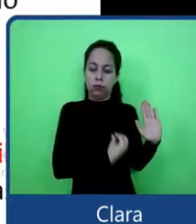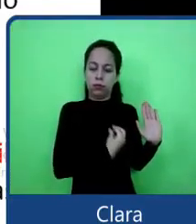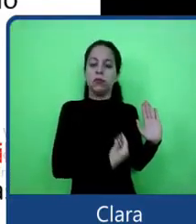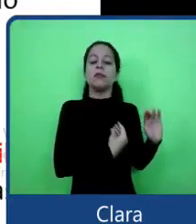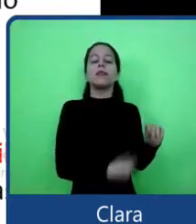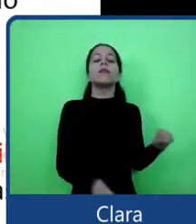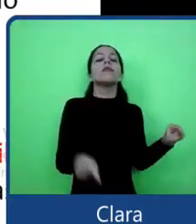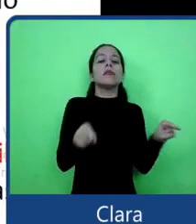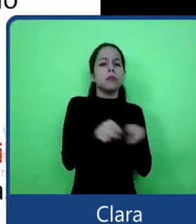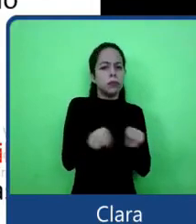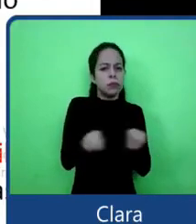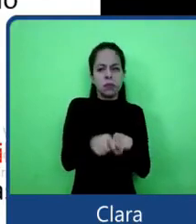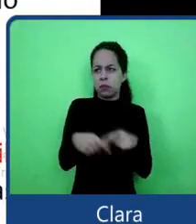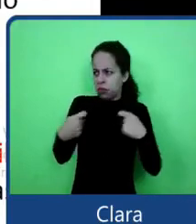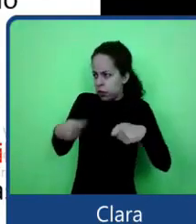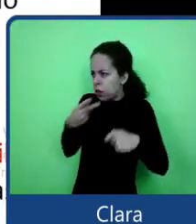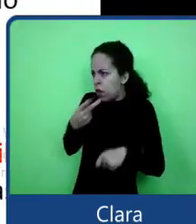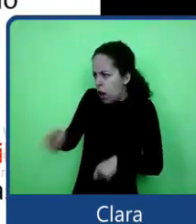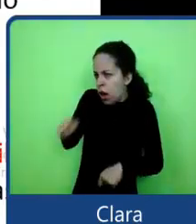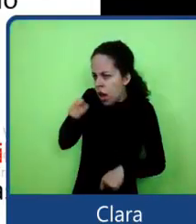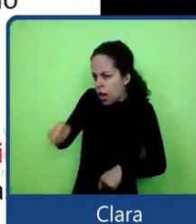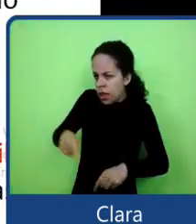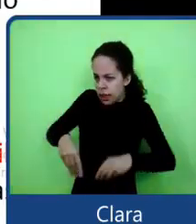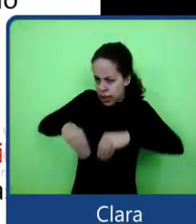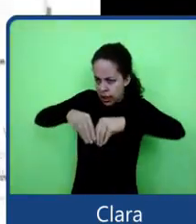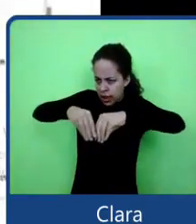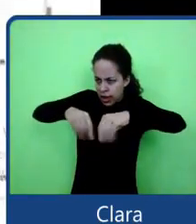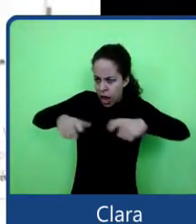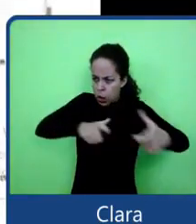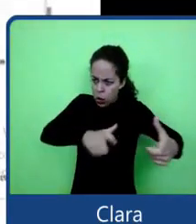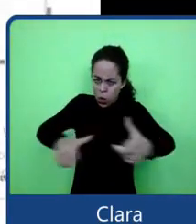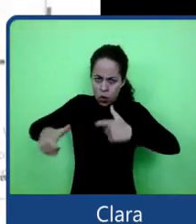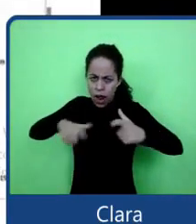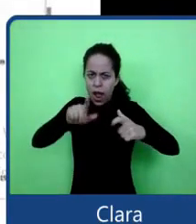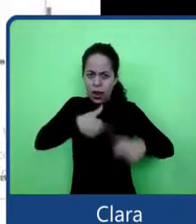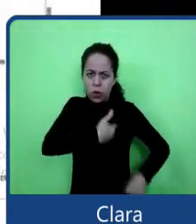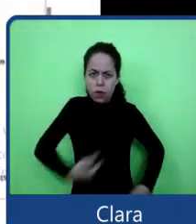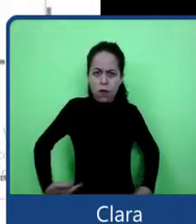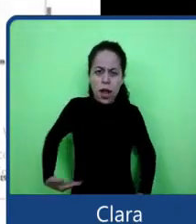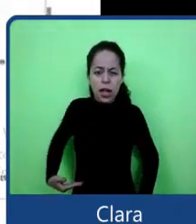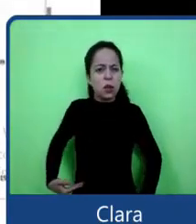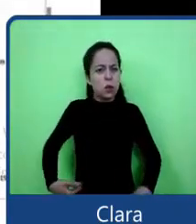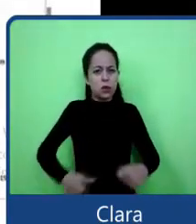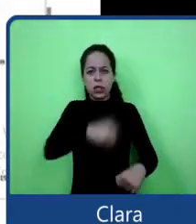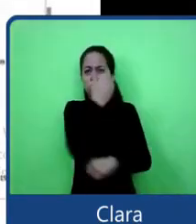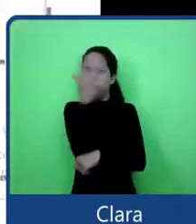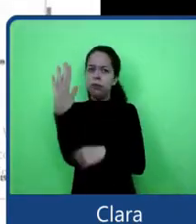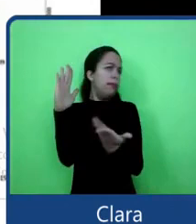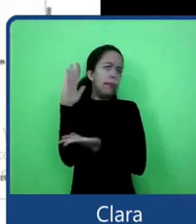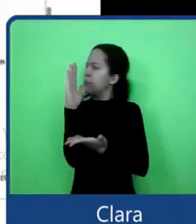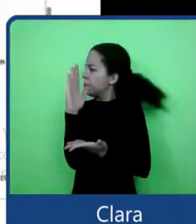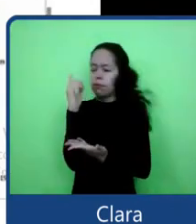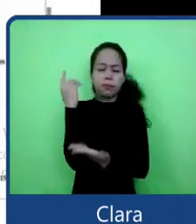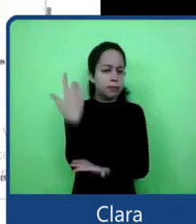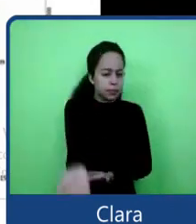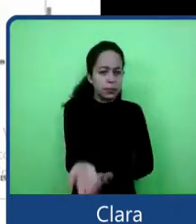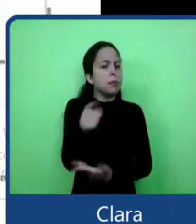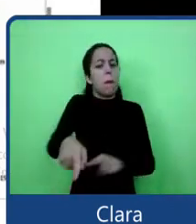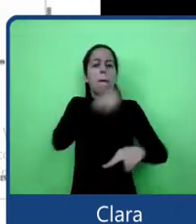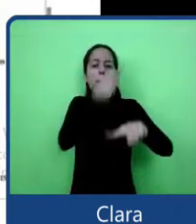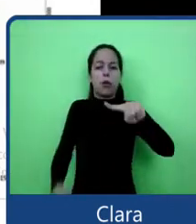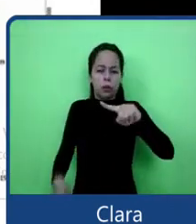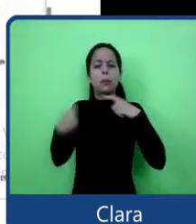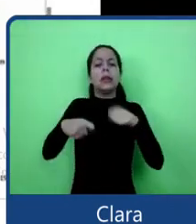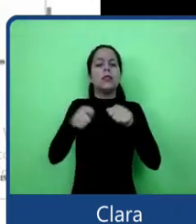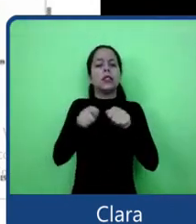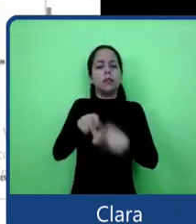coibir o desmatamento de terras públicas na Amazônia, né? Então, eu falei um pouco mais aqui sobre a Amazônia,